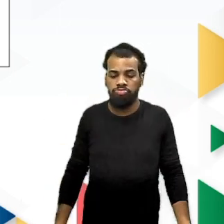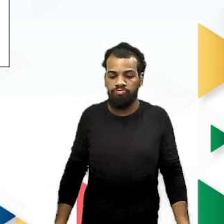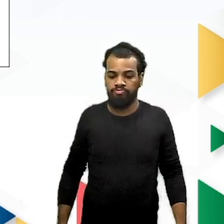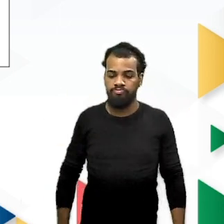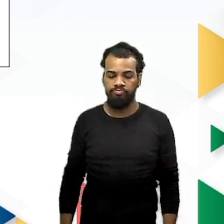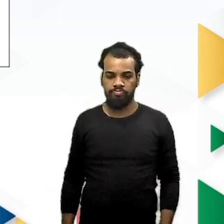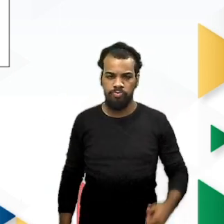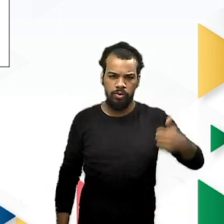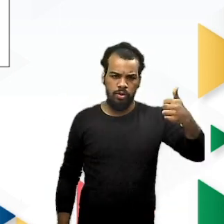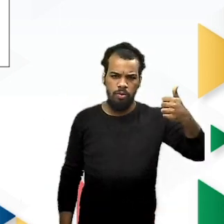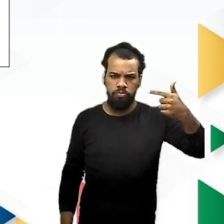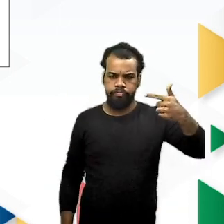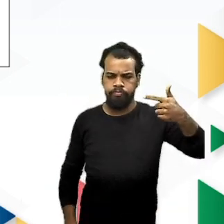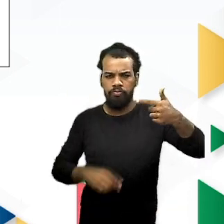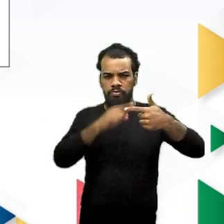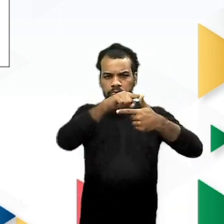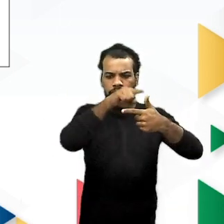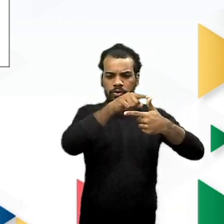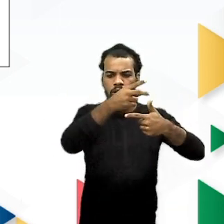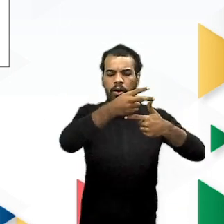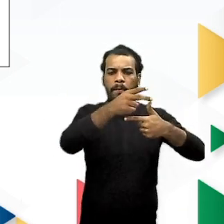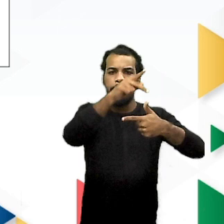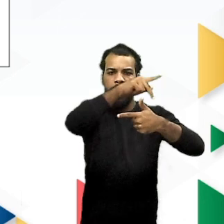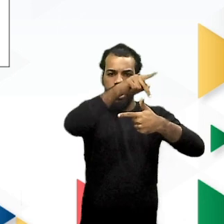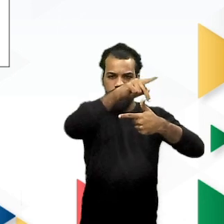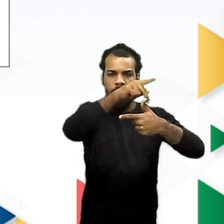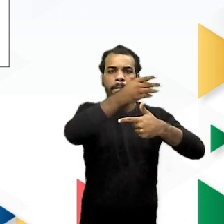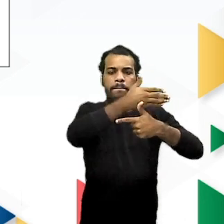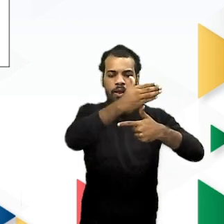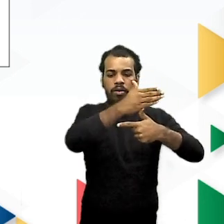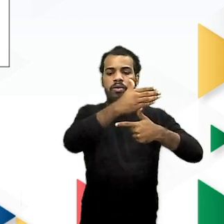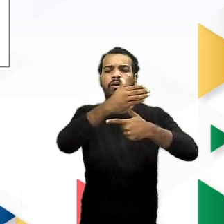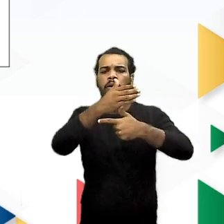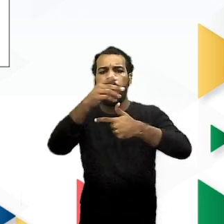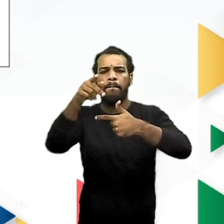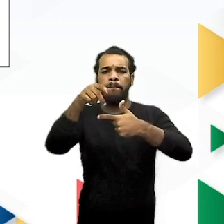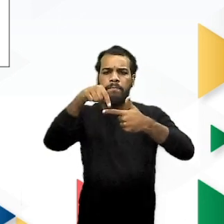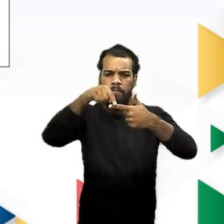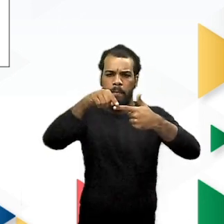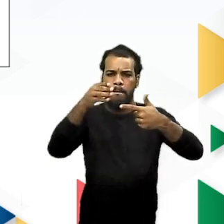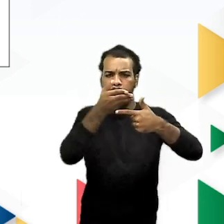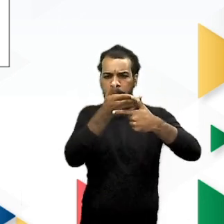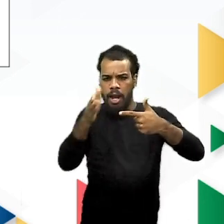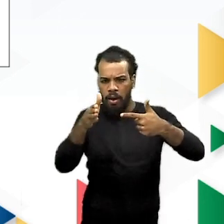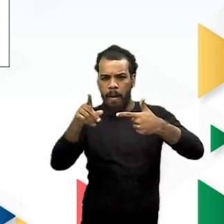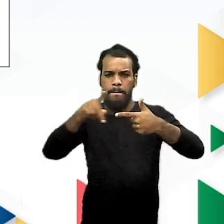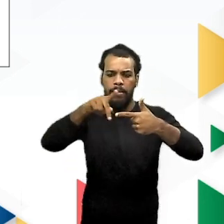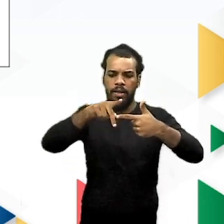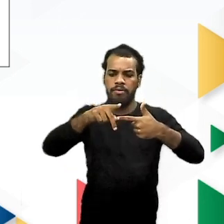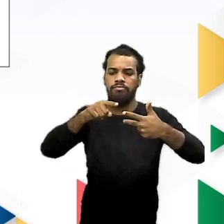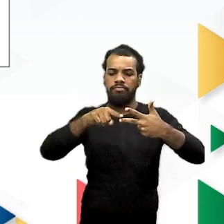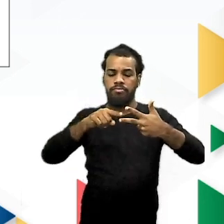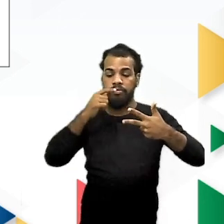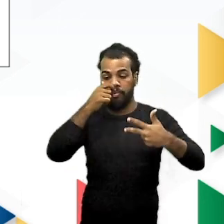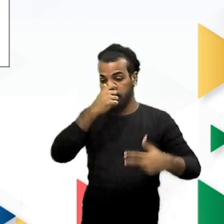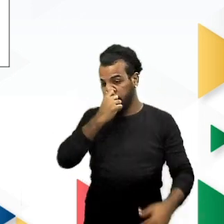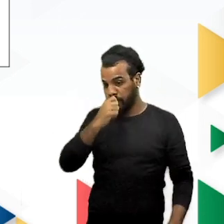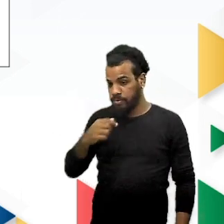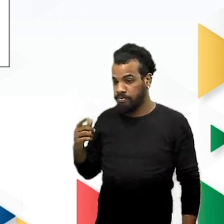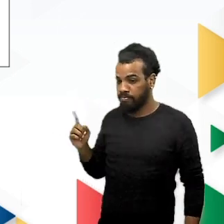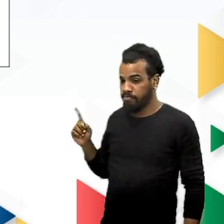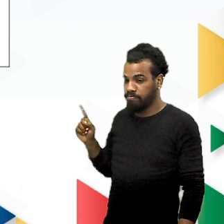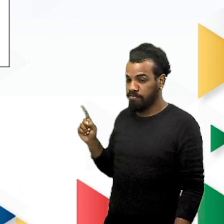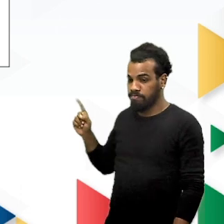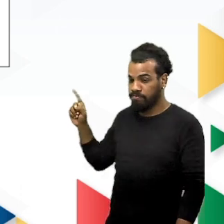que era preto ficou branco. Do terceiro em diante, o que era branco ficou preto. É claro que vai ser o contrário no